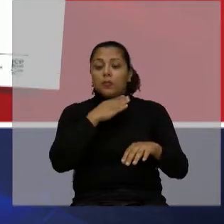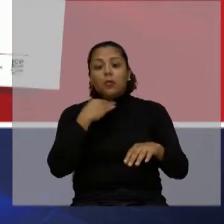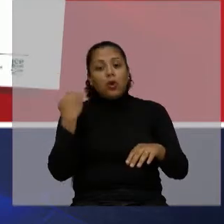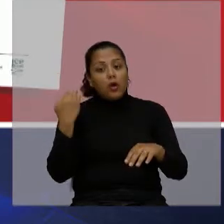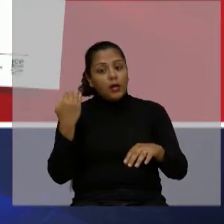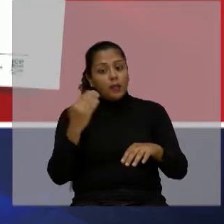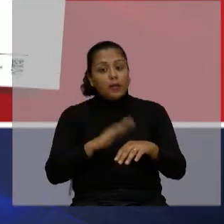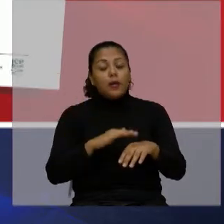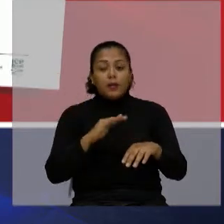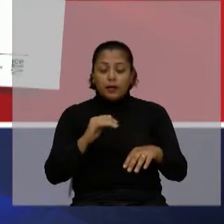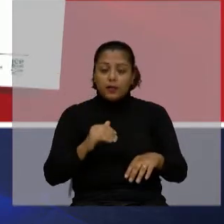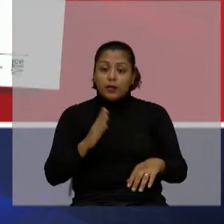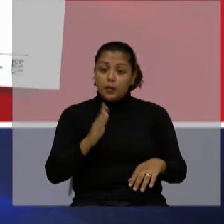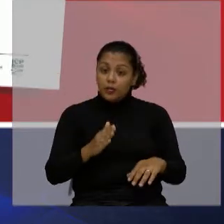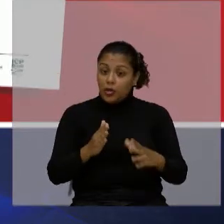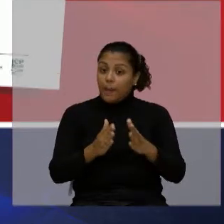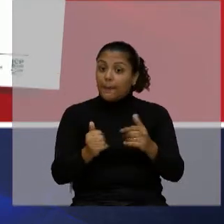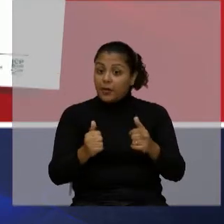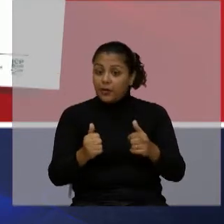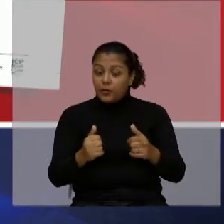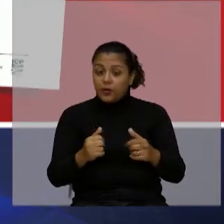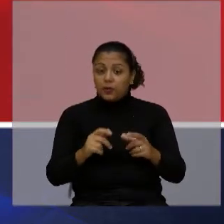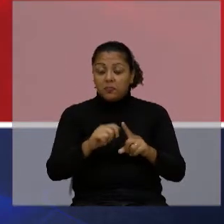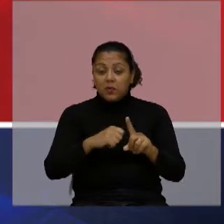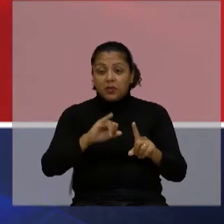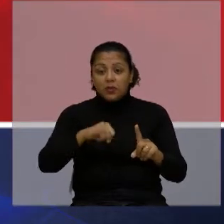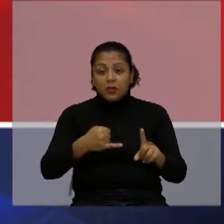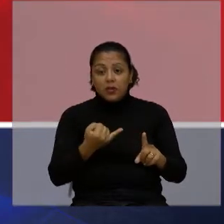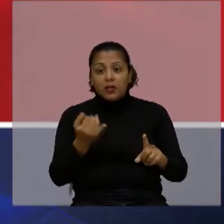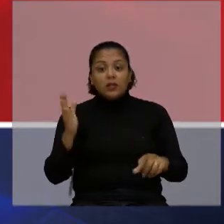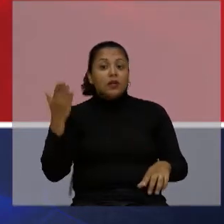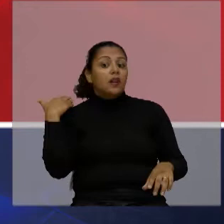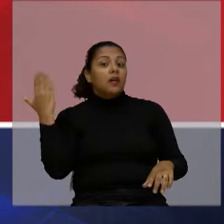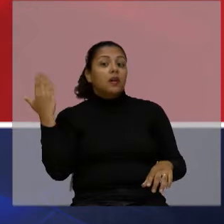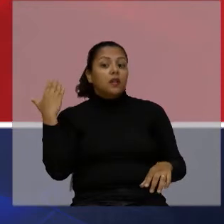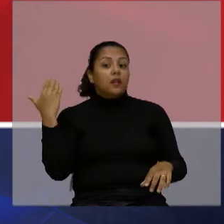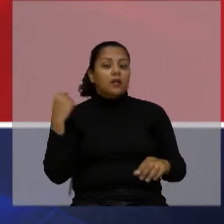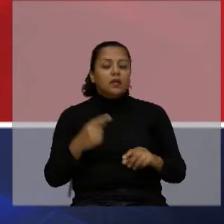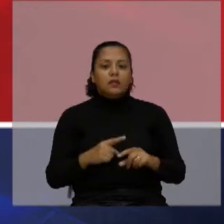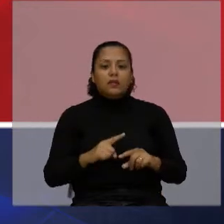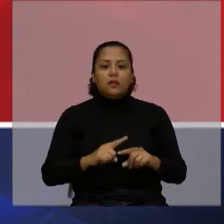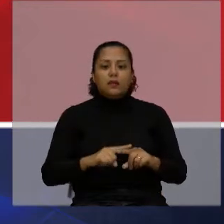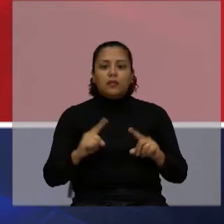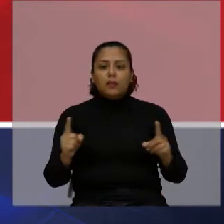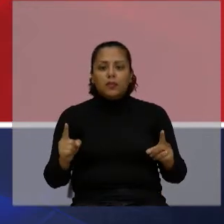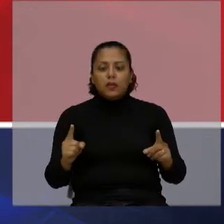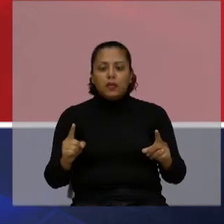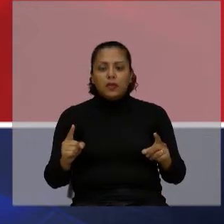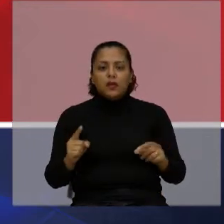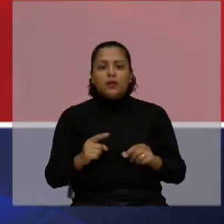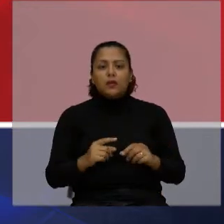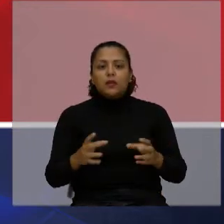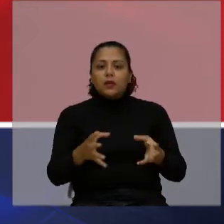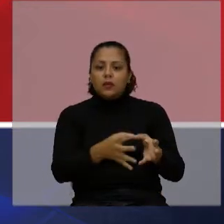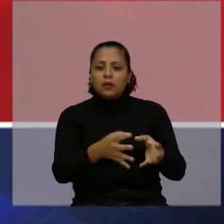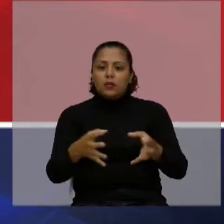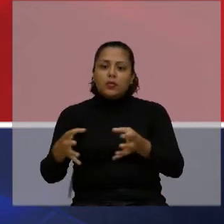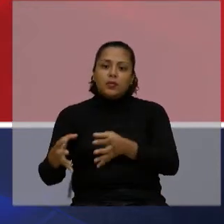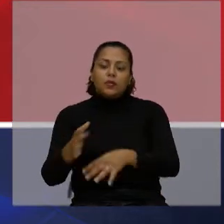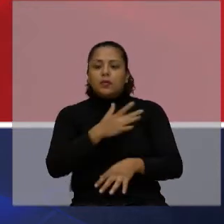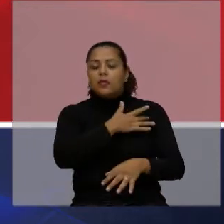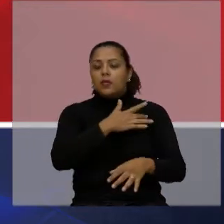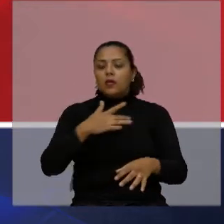em janeiro. Porém, próximo, a relatoria da Comissão de Saúde desta casa deu parecer